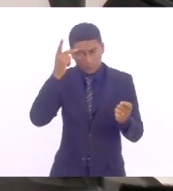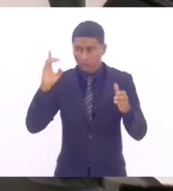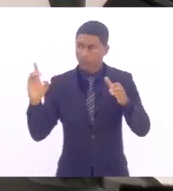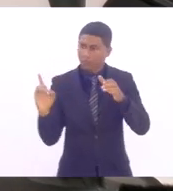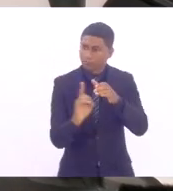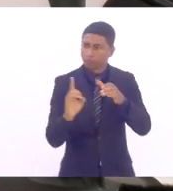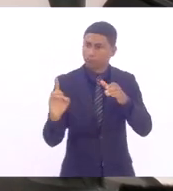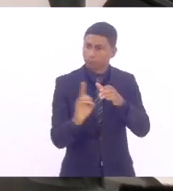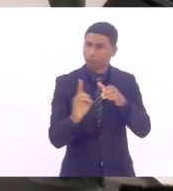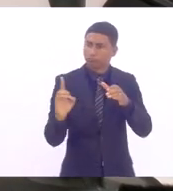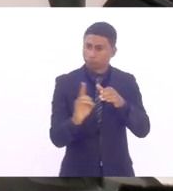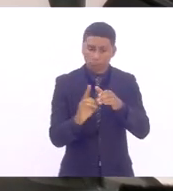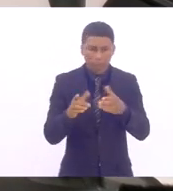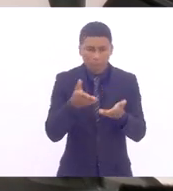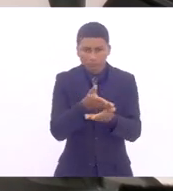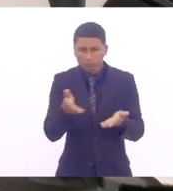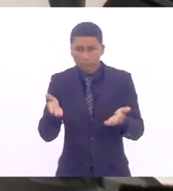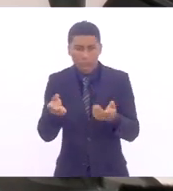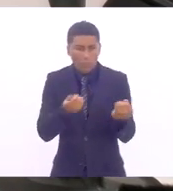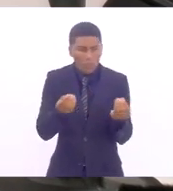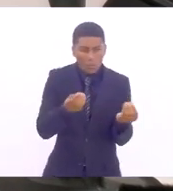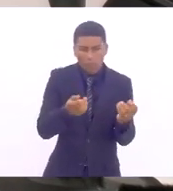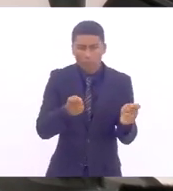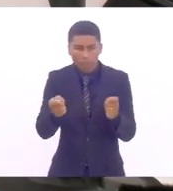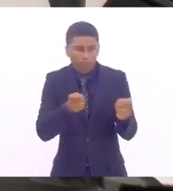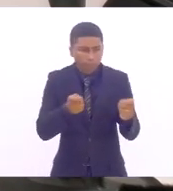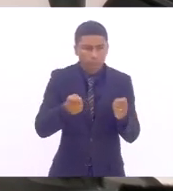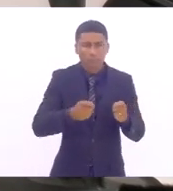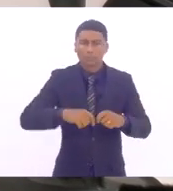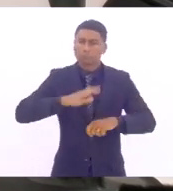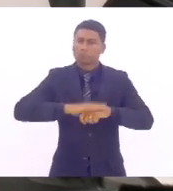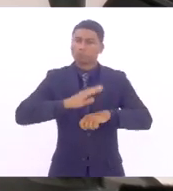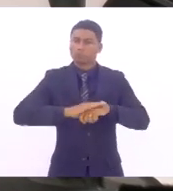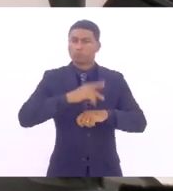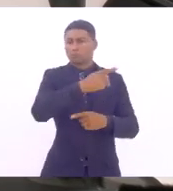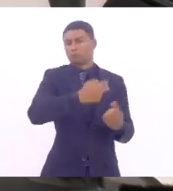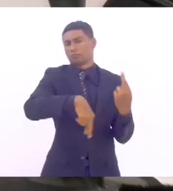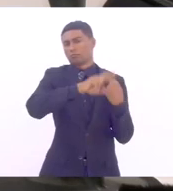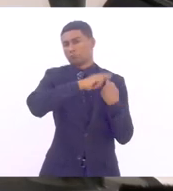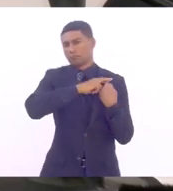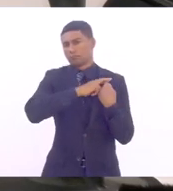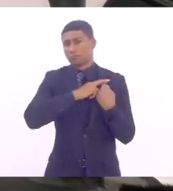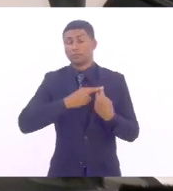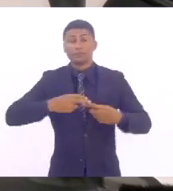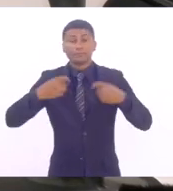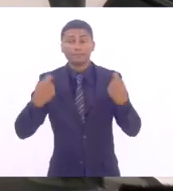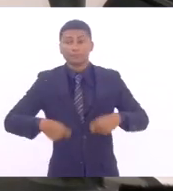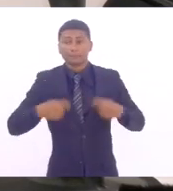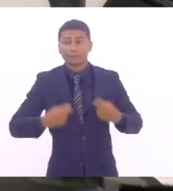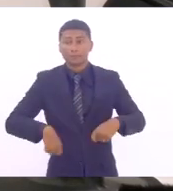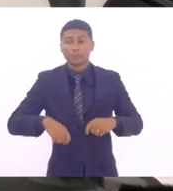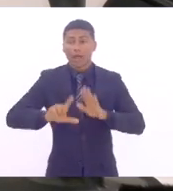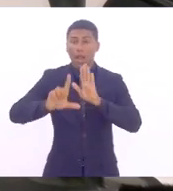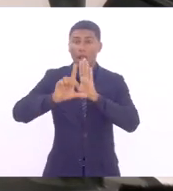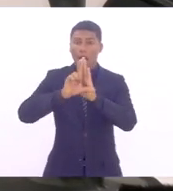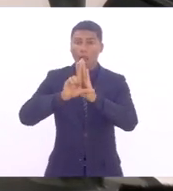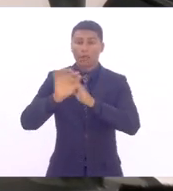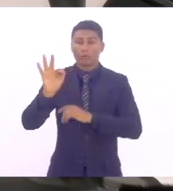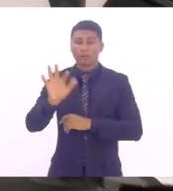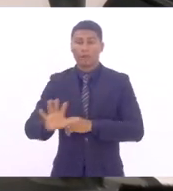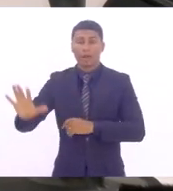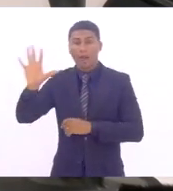é de responsabilidade dela e deve ser regulamentada por lei federal de competência da União. Não cabe à